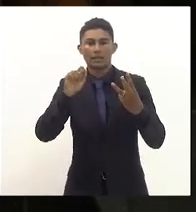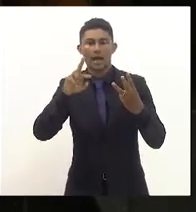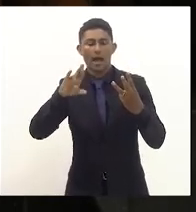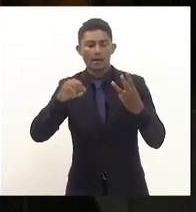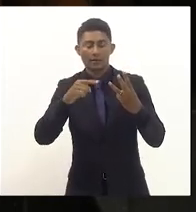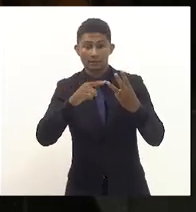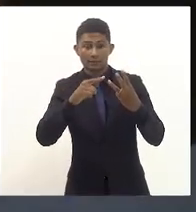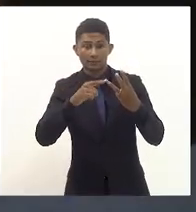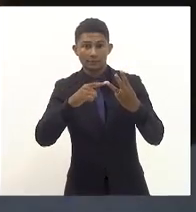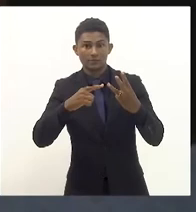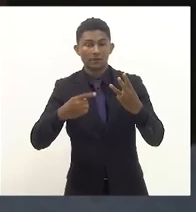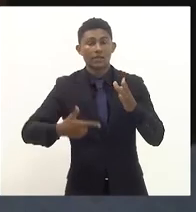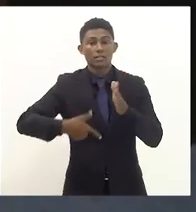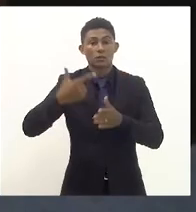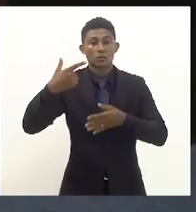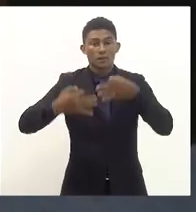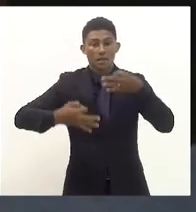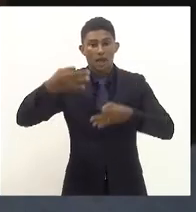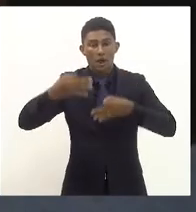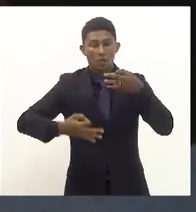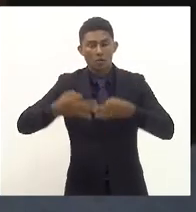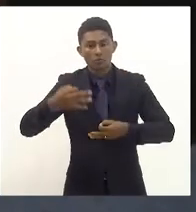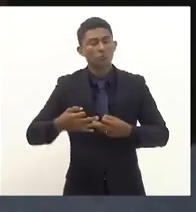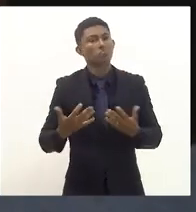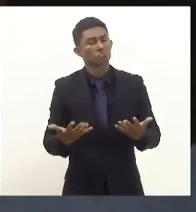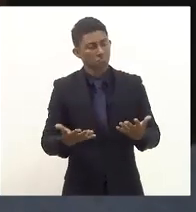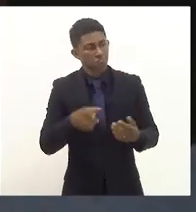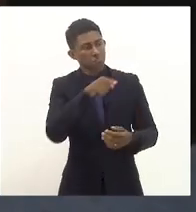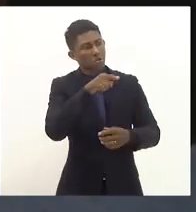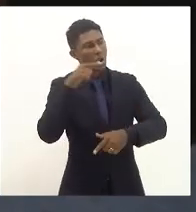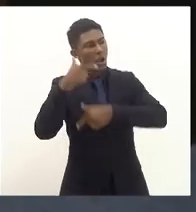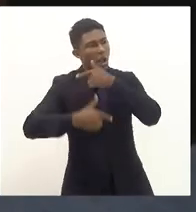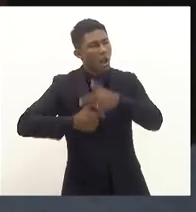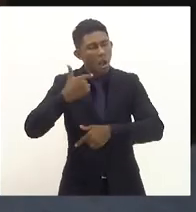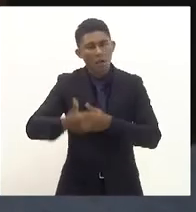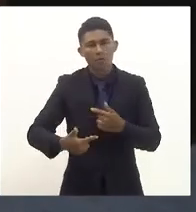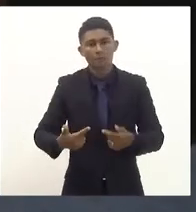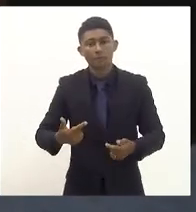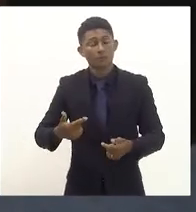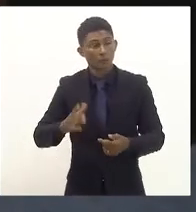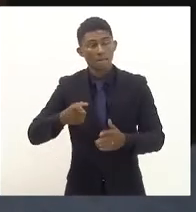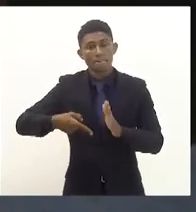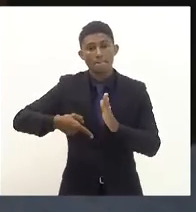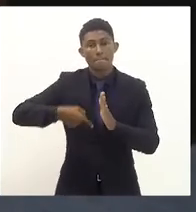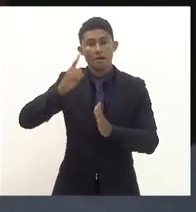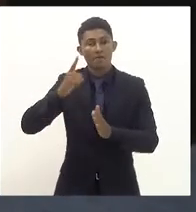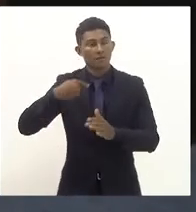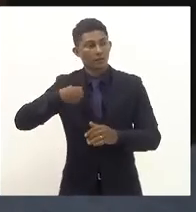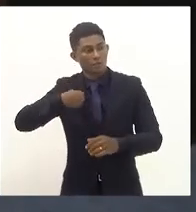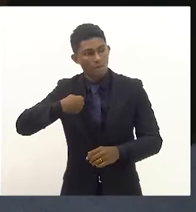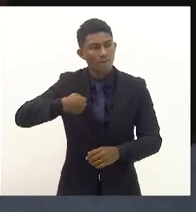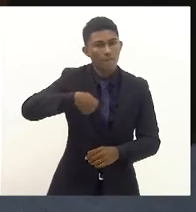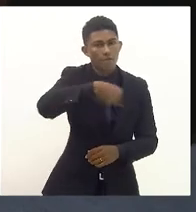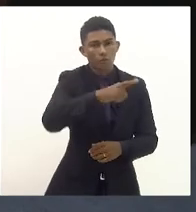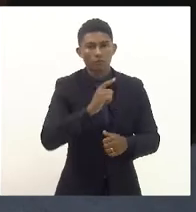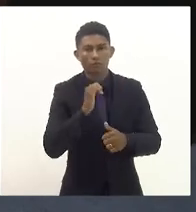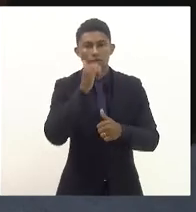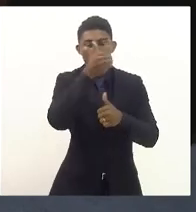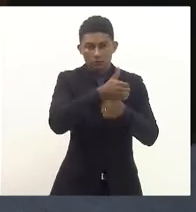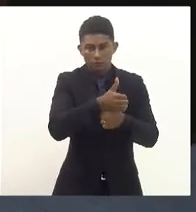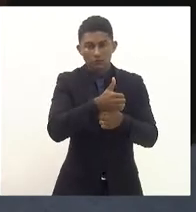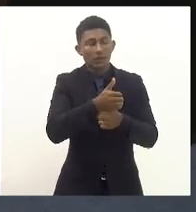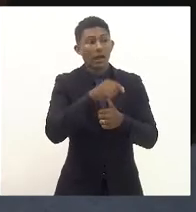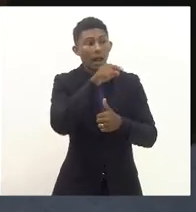e por uma imensa coincidência infeliz coincidência foi o primeiro local para onde eu fui substituir e por lá fiquei por